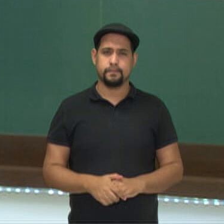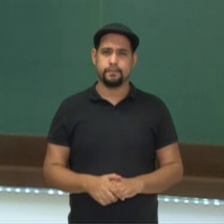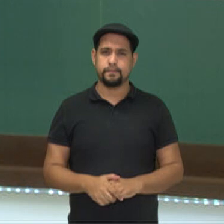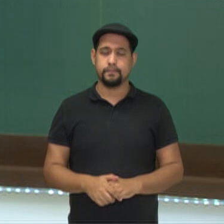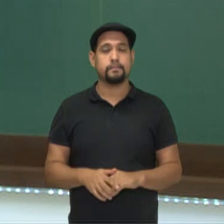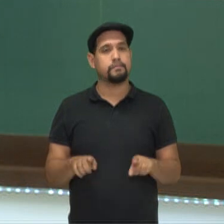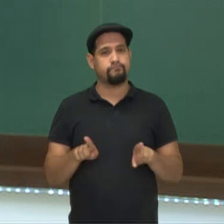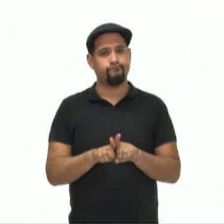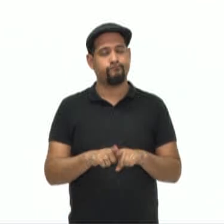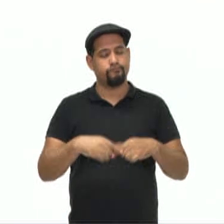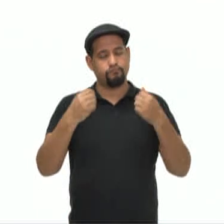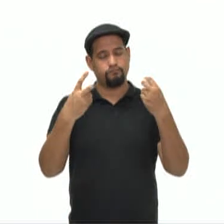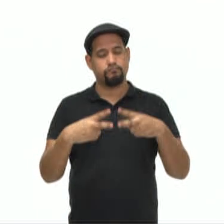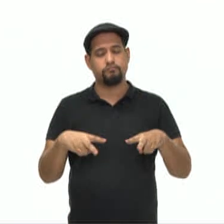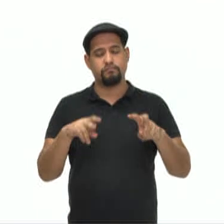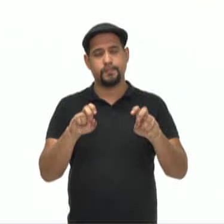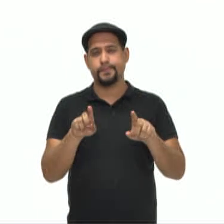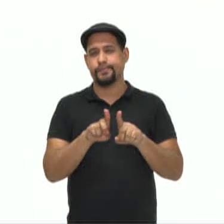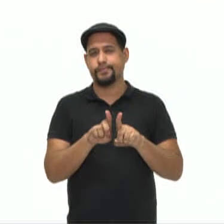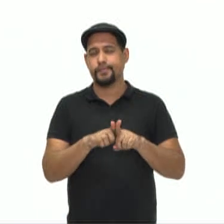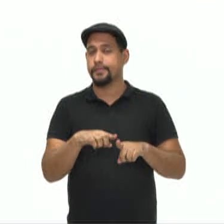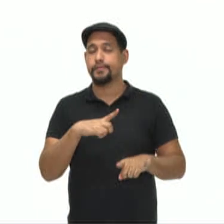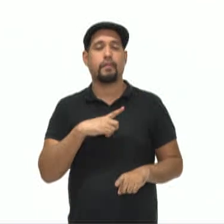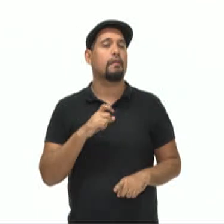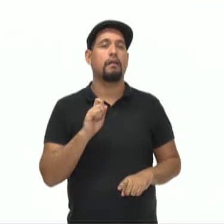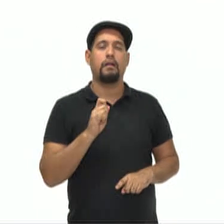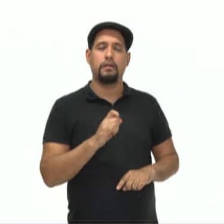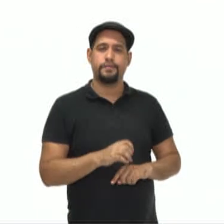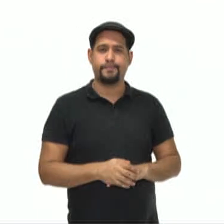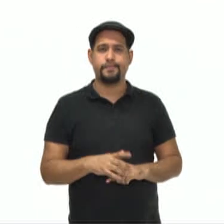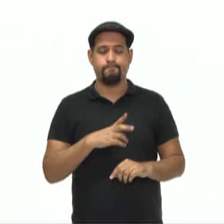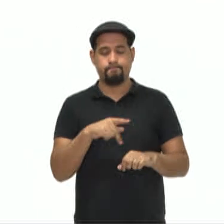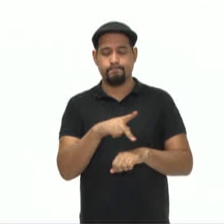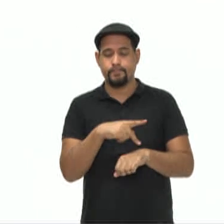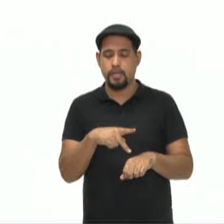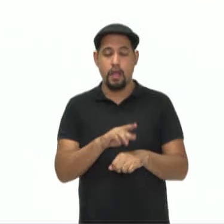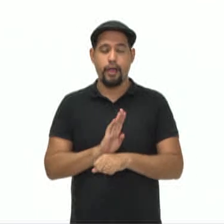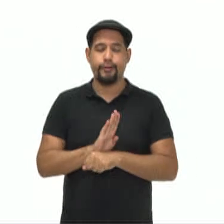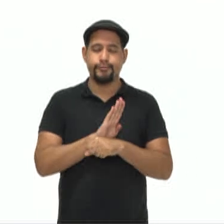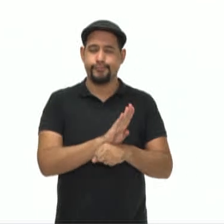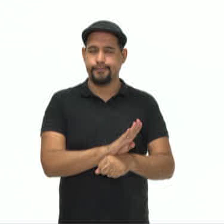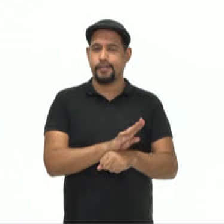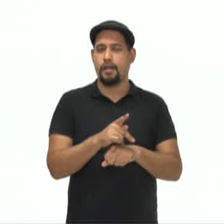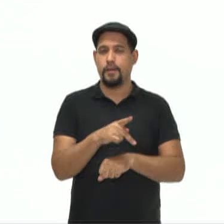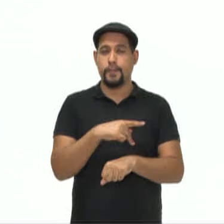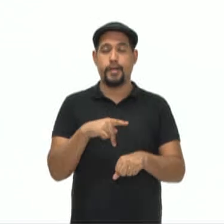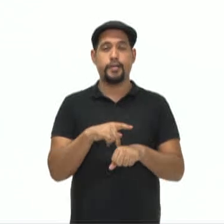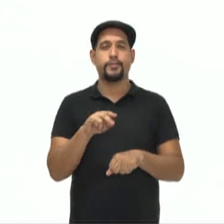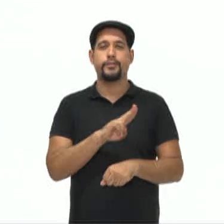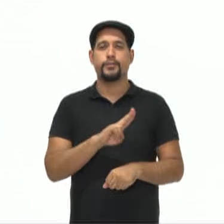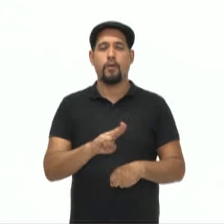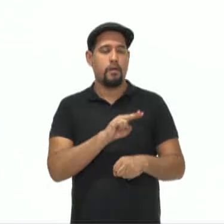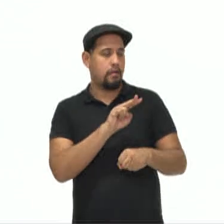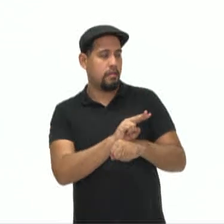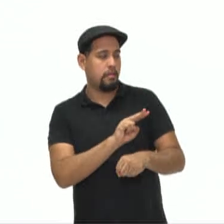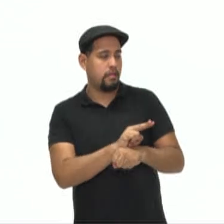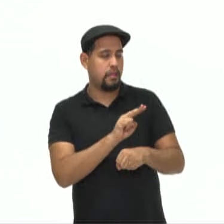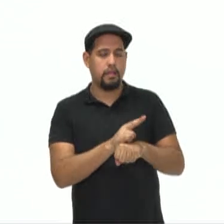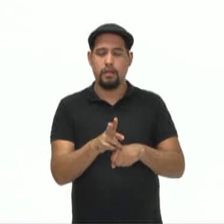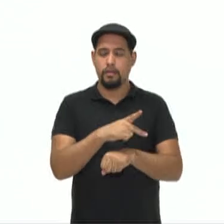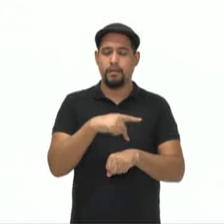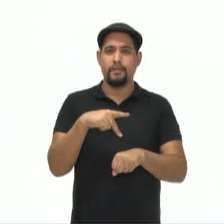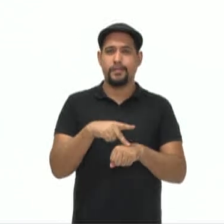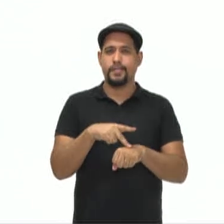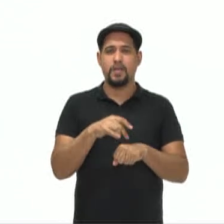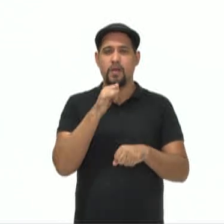Afirmando ter cometido os ataques para conter o país de ataques do que chama, proteger o país da